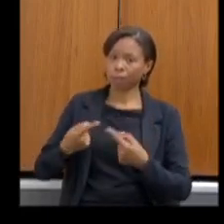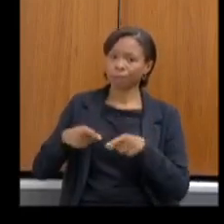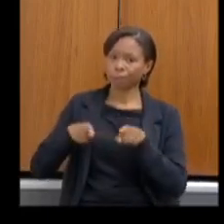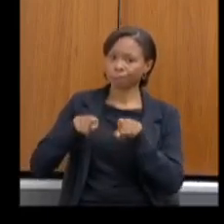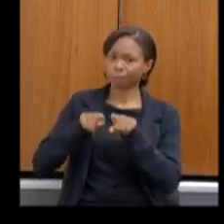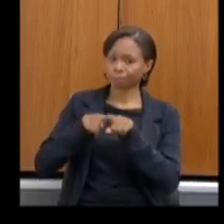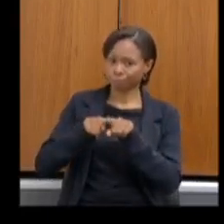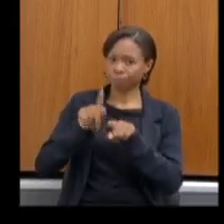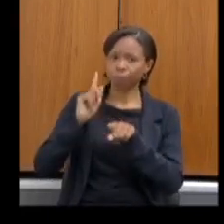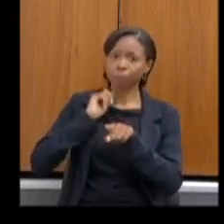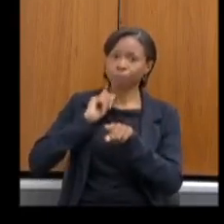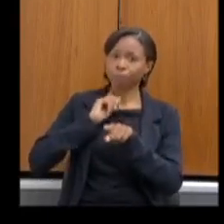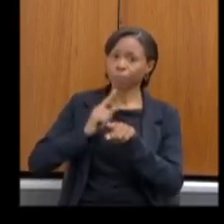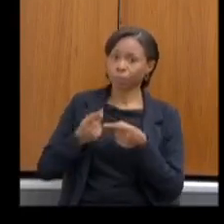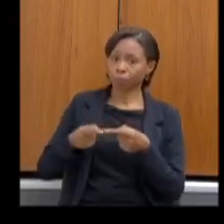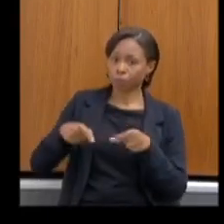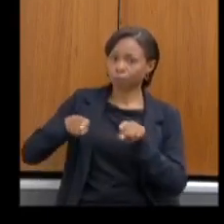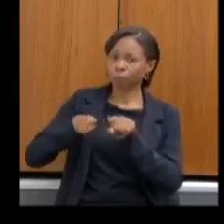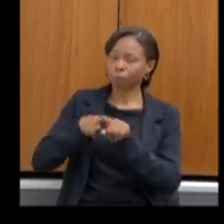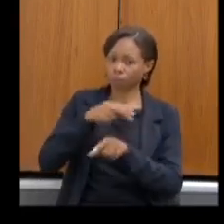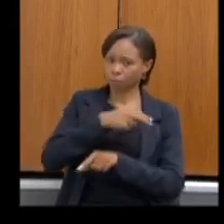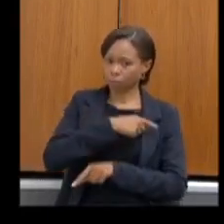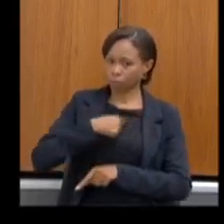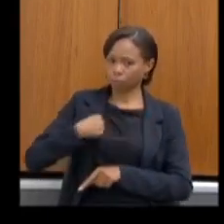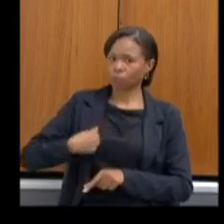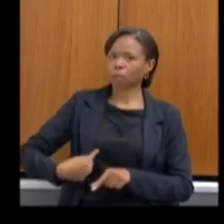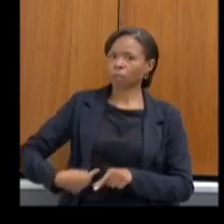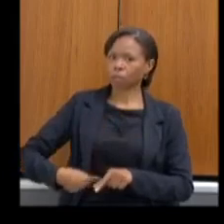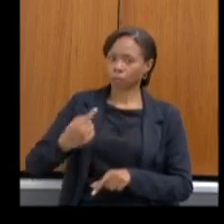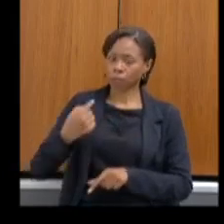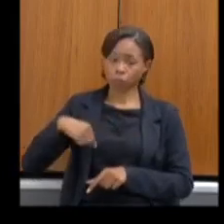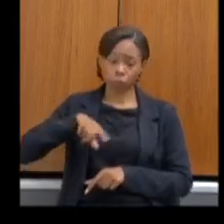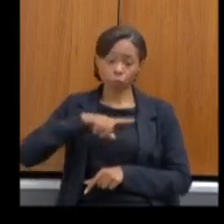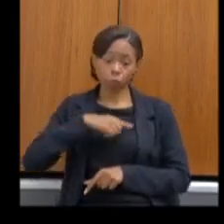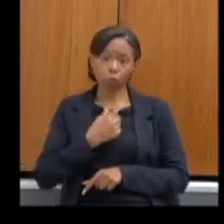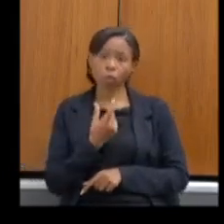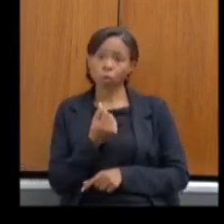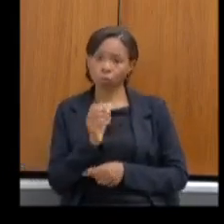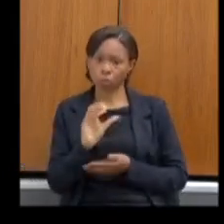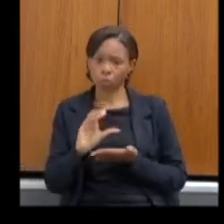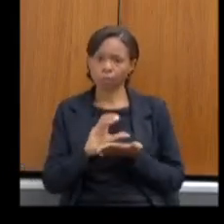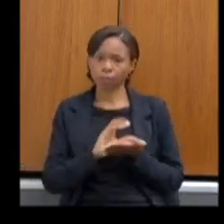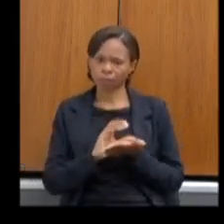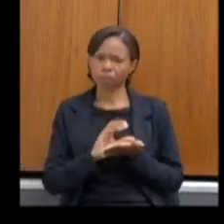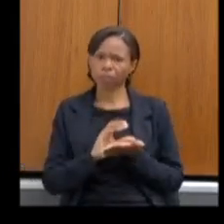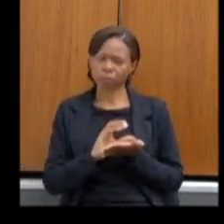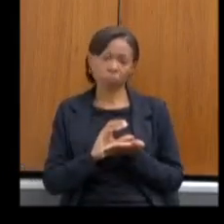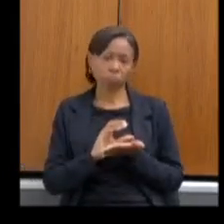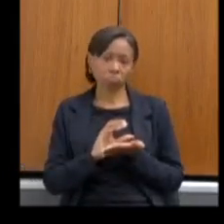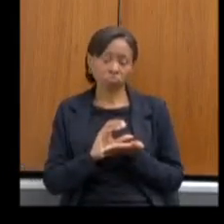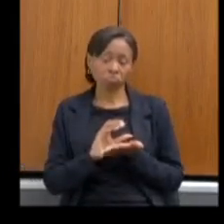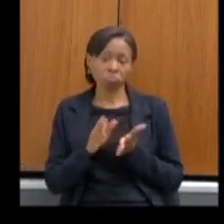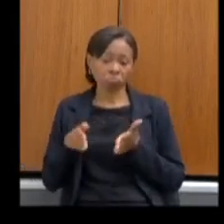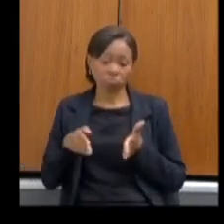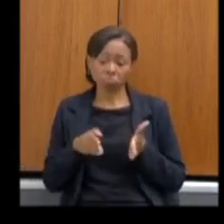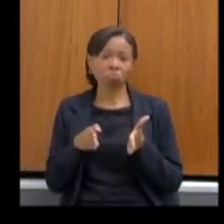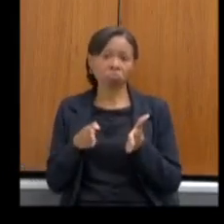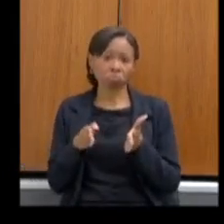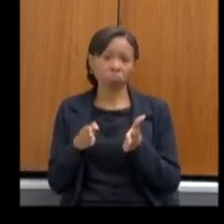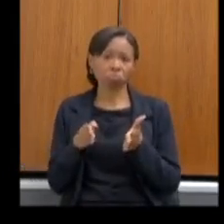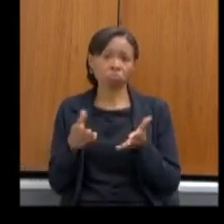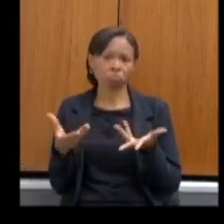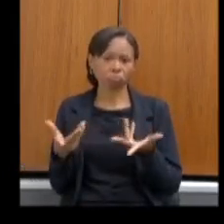preferencial da China Nossa de furos é só esse caminho também para tem sido